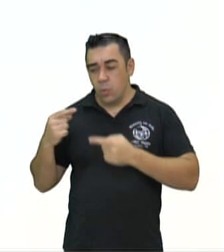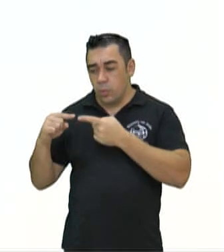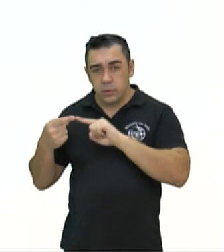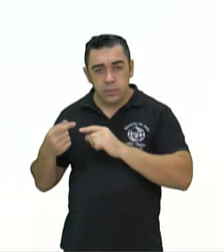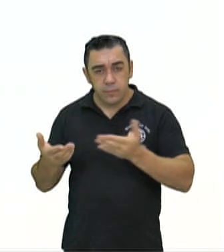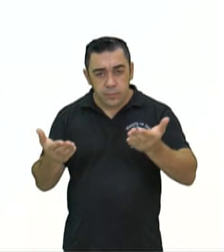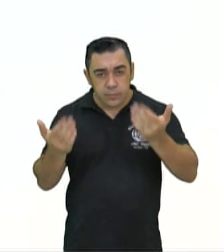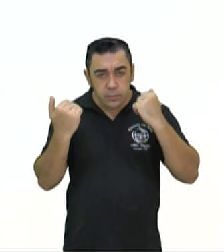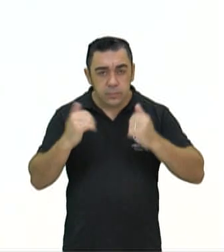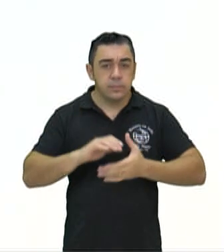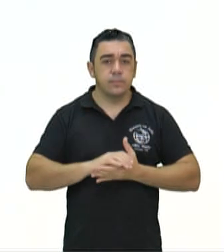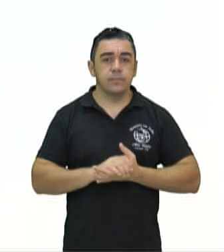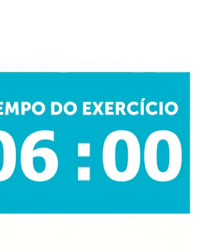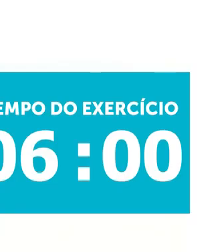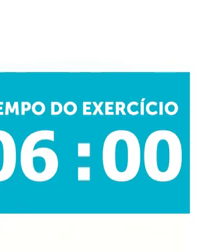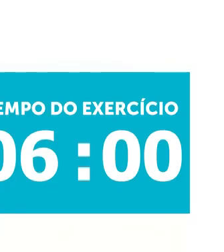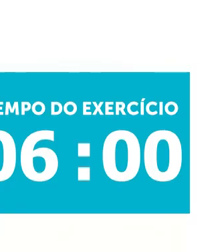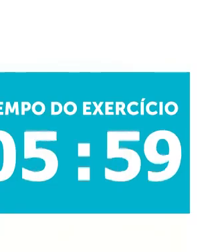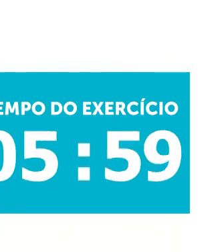pessoal?